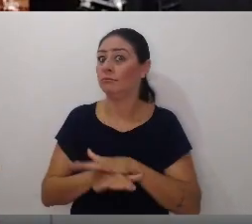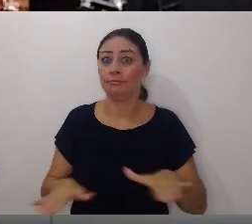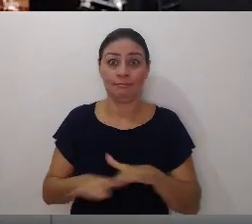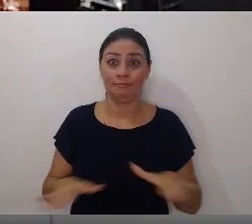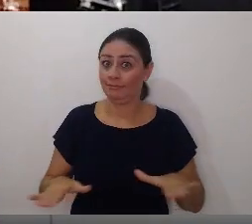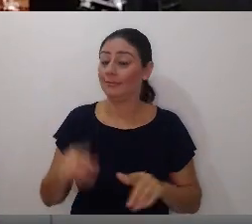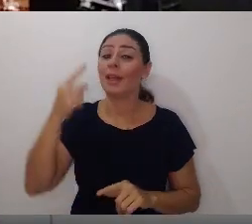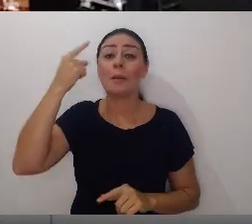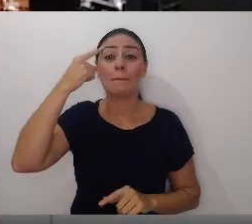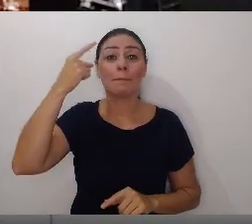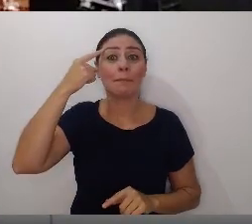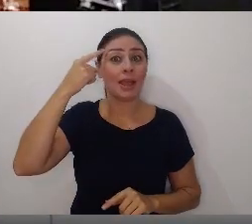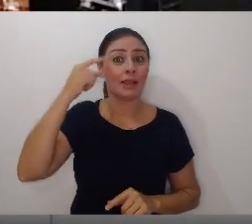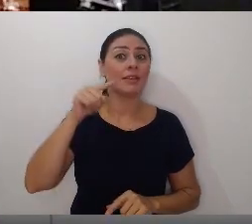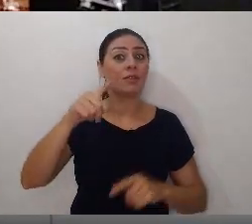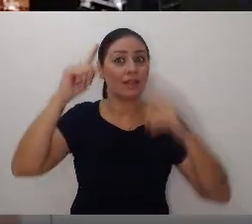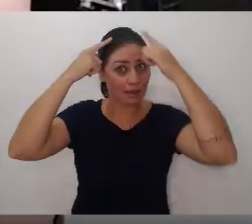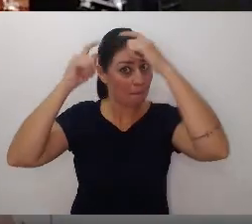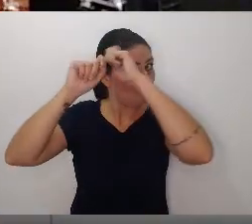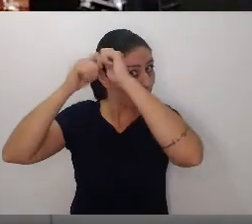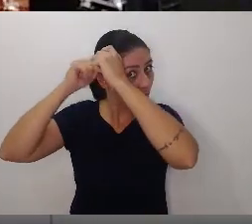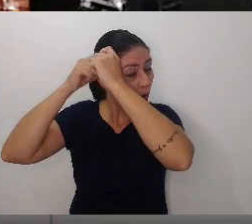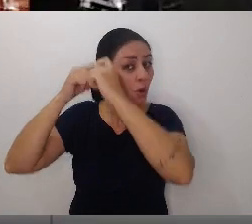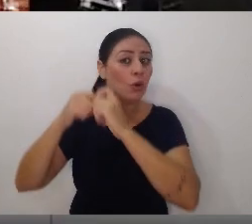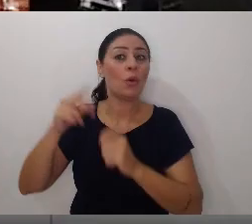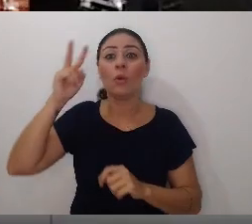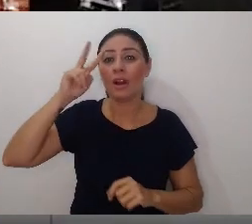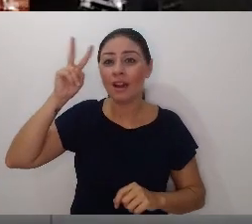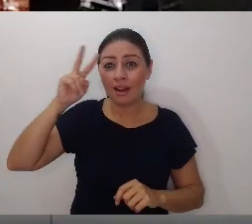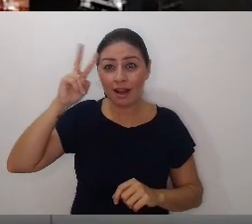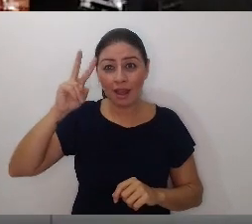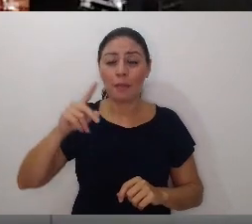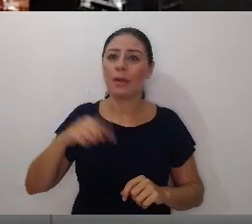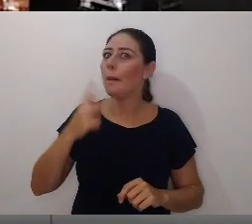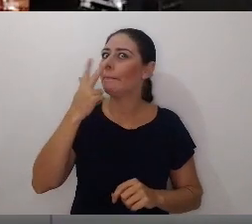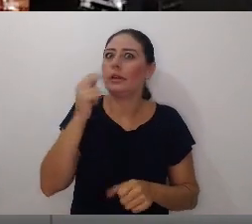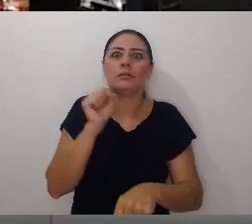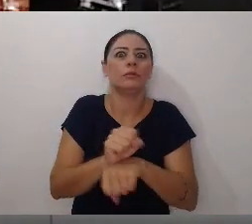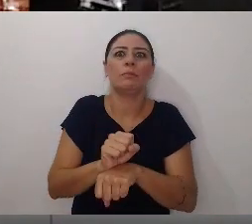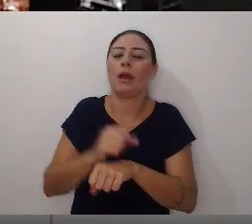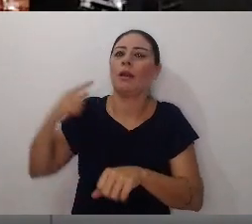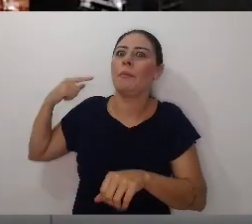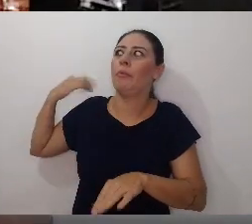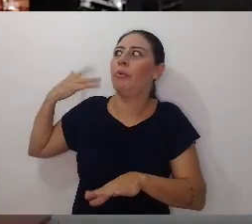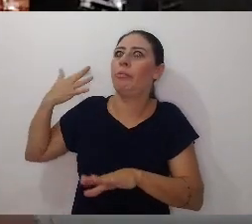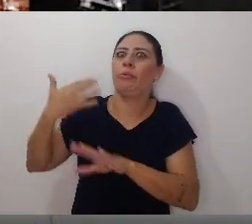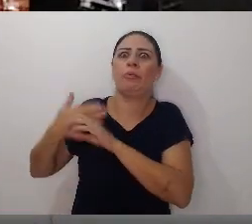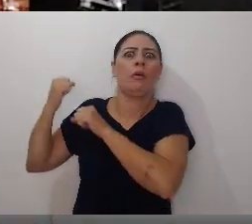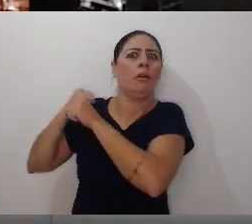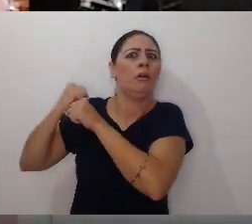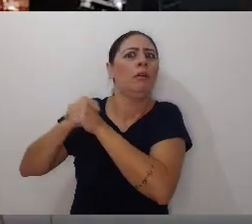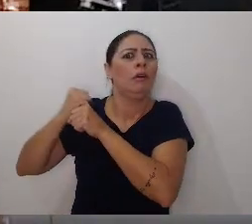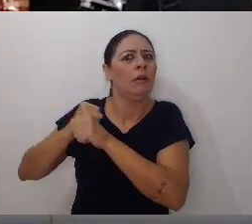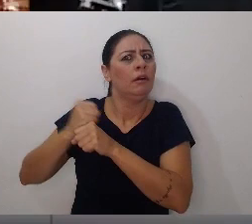é a hora de acabar com os piolhos. Pensa que você acabava com o piolho, mandava para a criança, ela vinha com piolho, e era